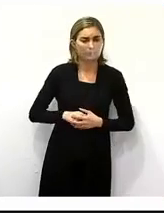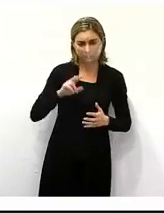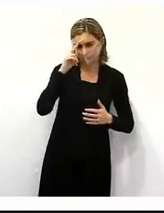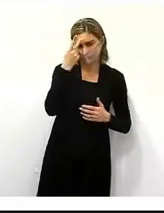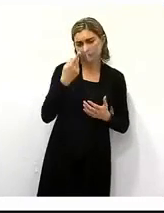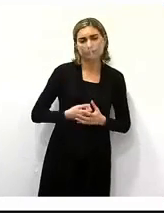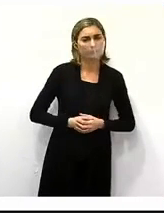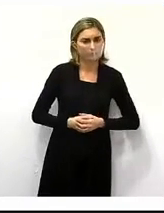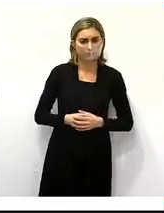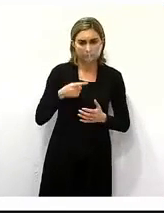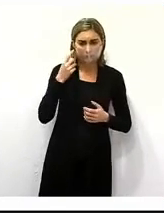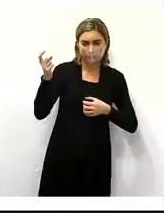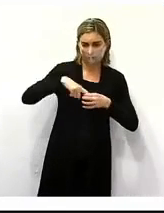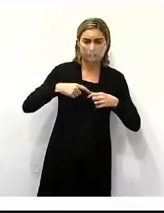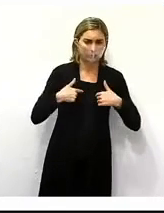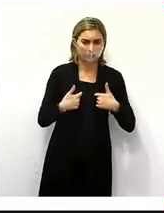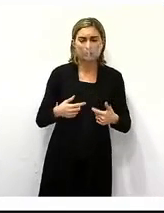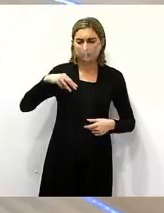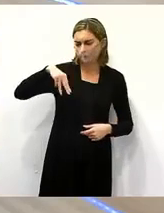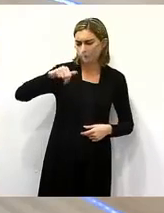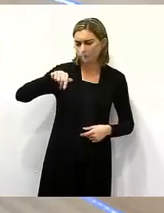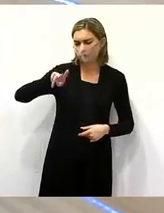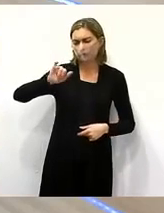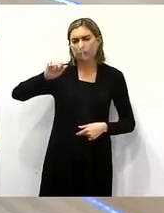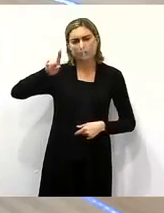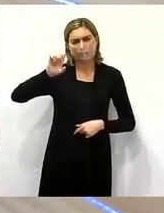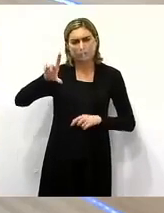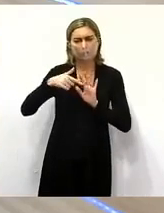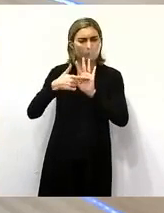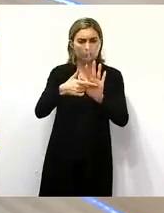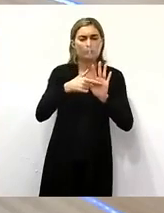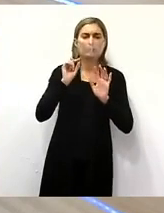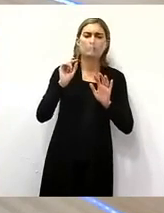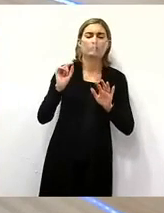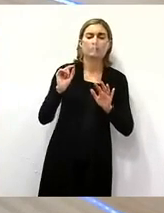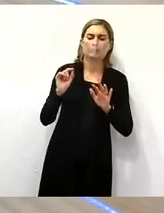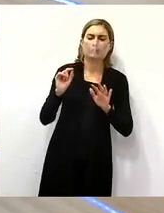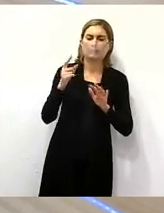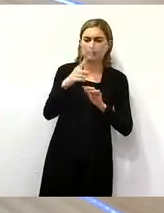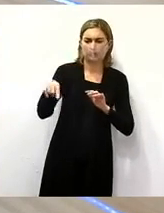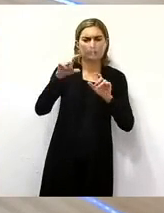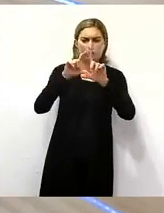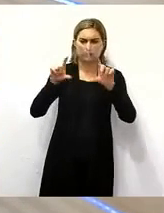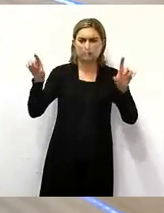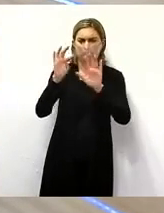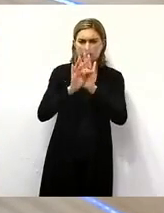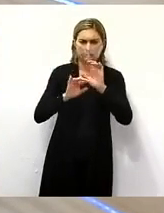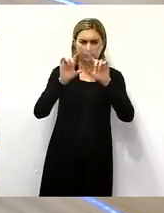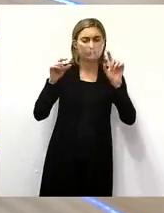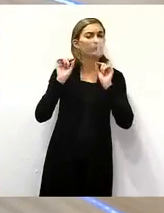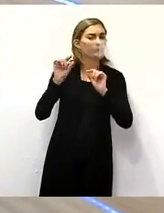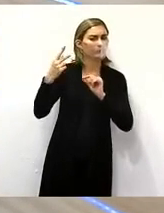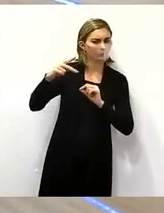mim, olha só, o que Maquiavel está nos mostrando através deste pequeno trecho,